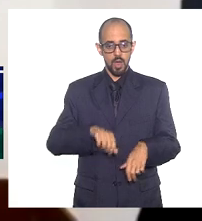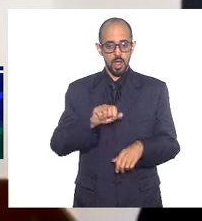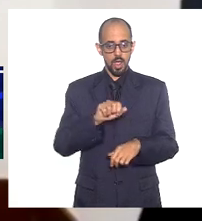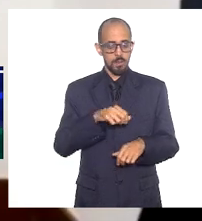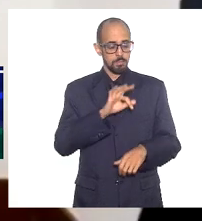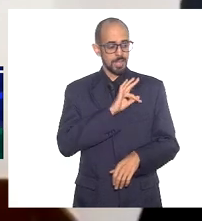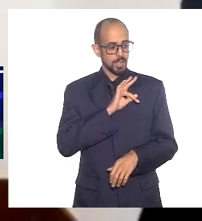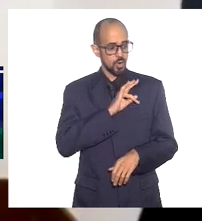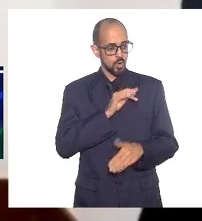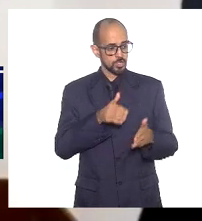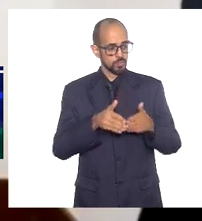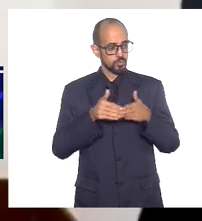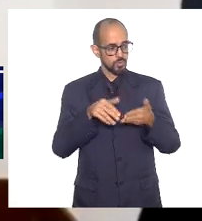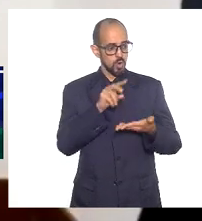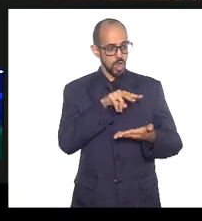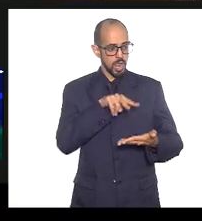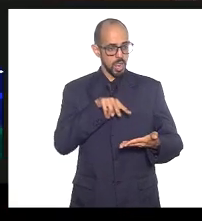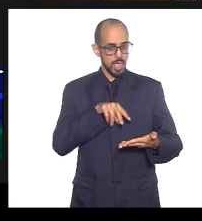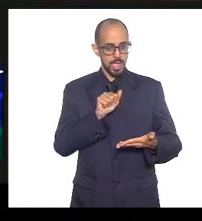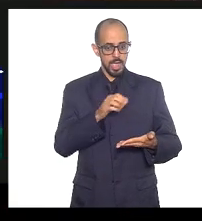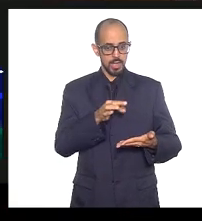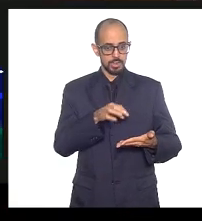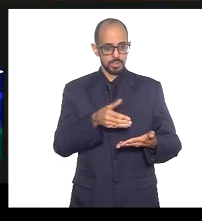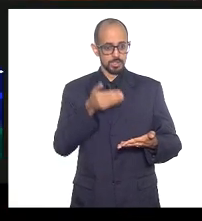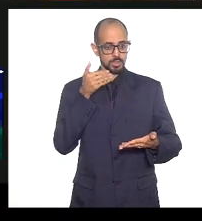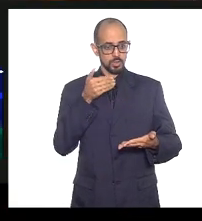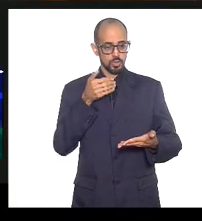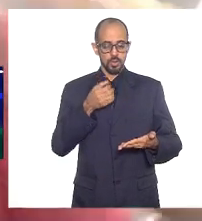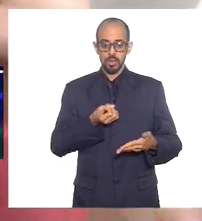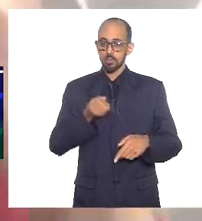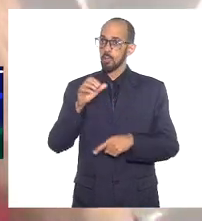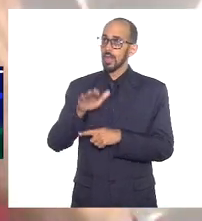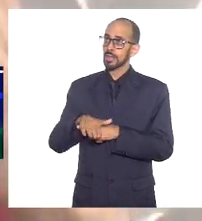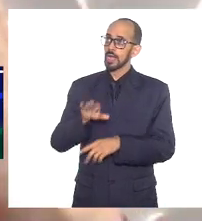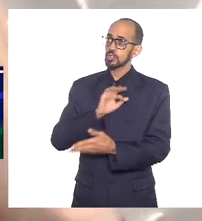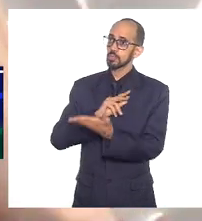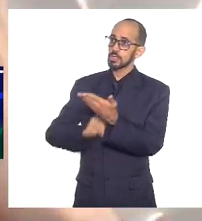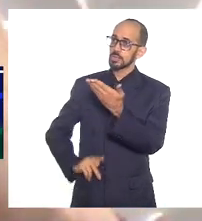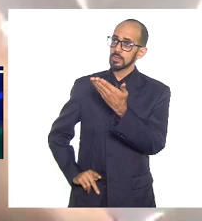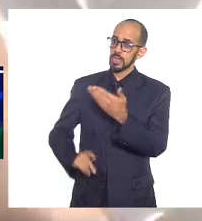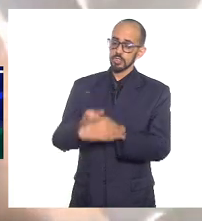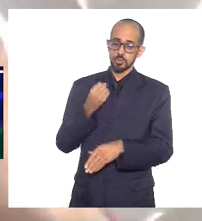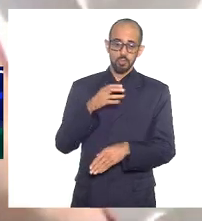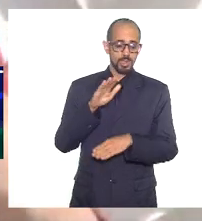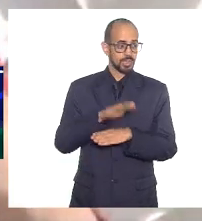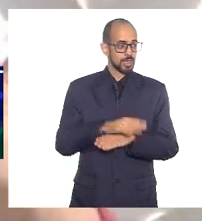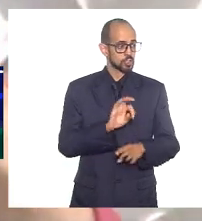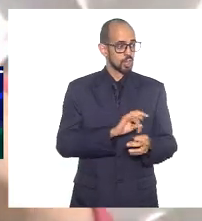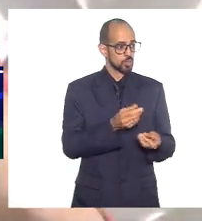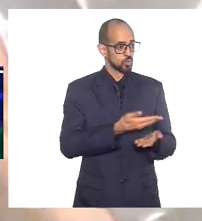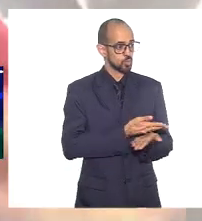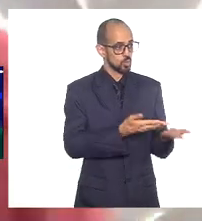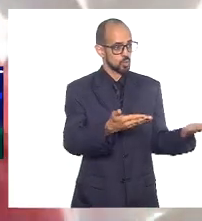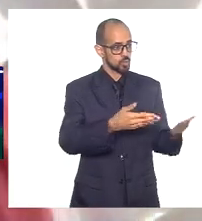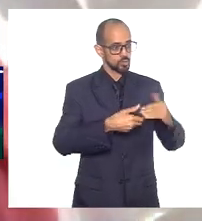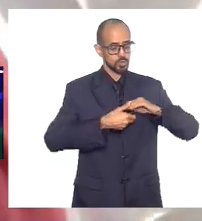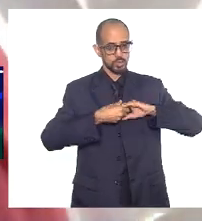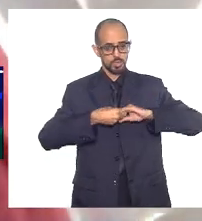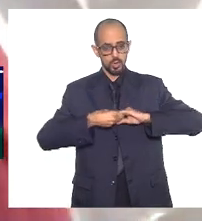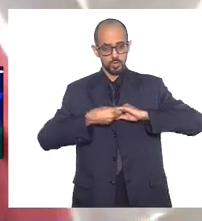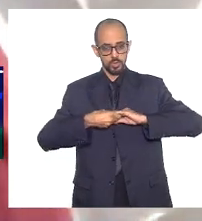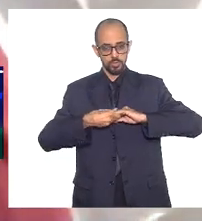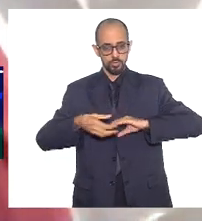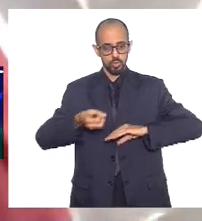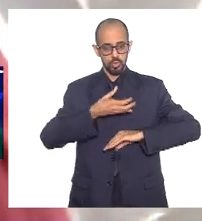a fazer a leitura da ata da sessão anterior. Boa tarde, presidente. Boa tarde a todas e todos. Saudando aqui o novo